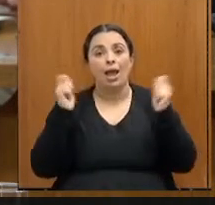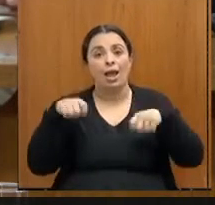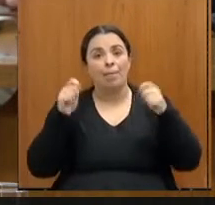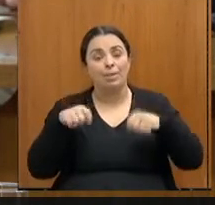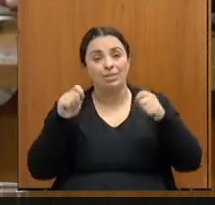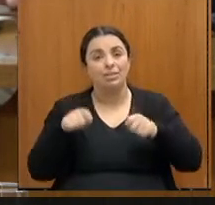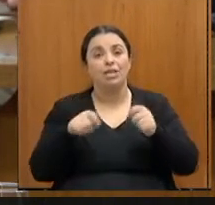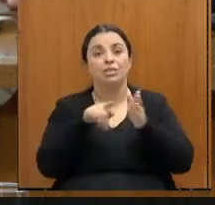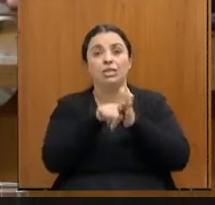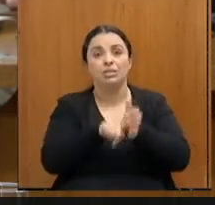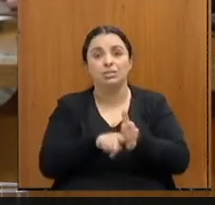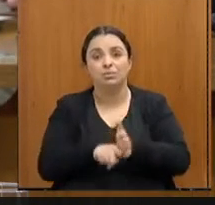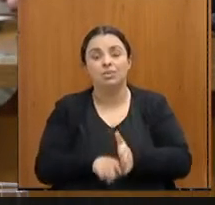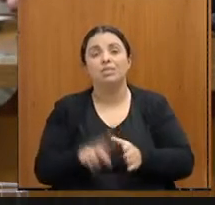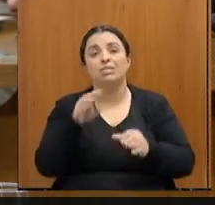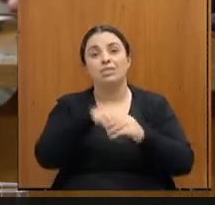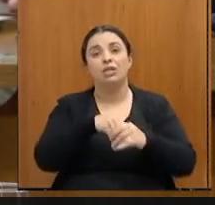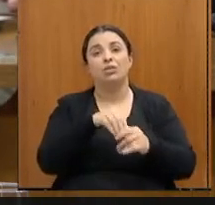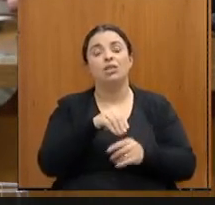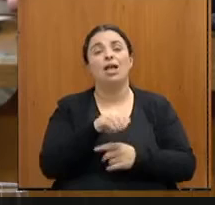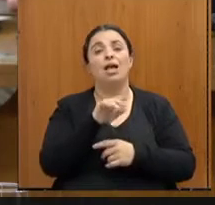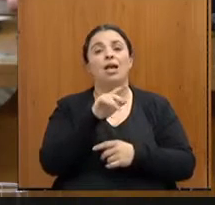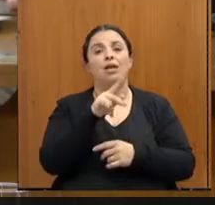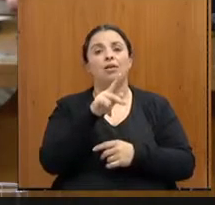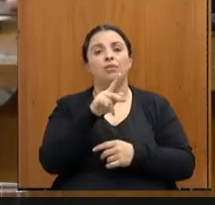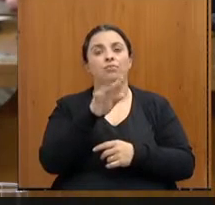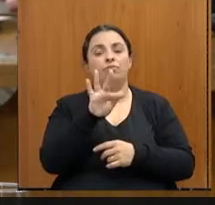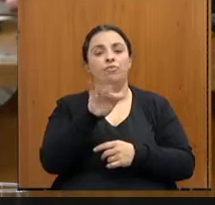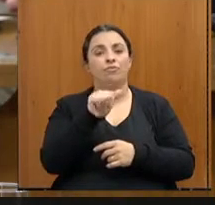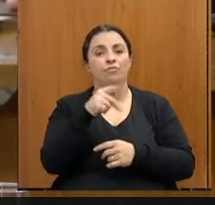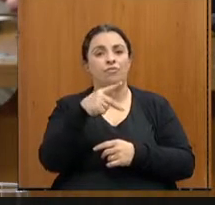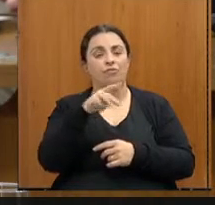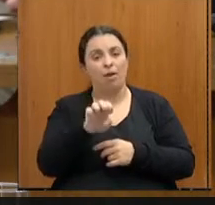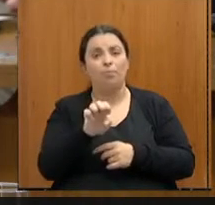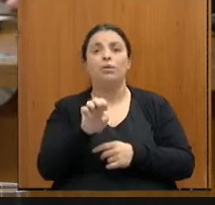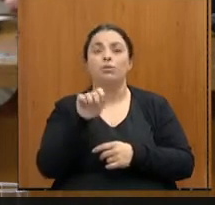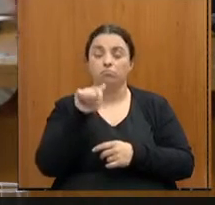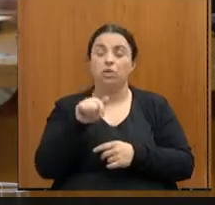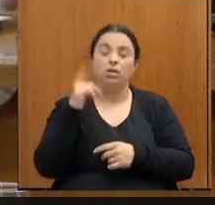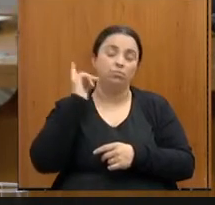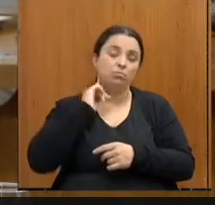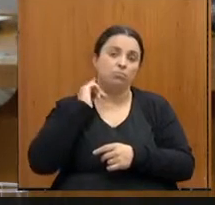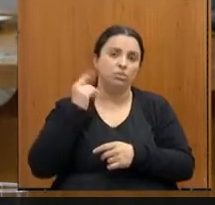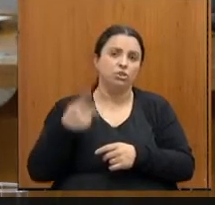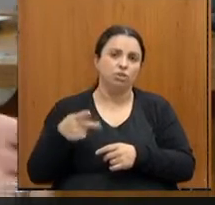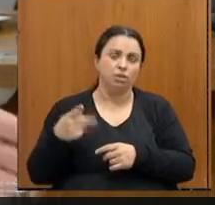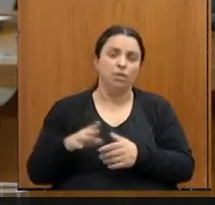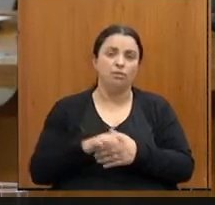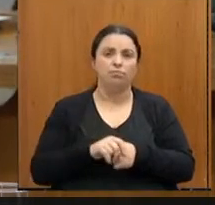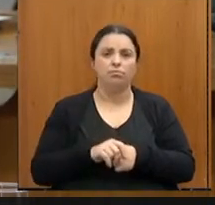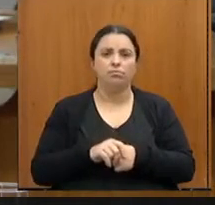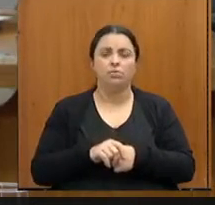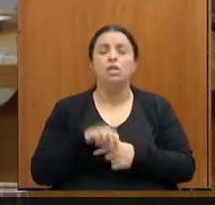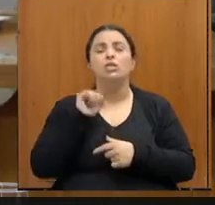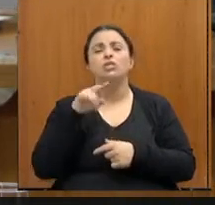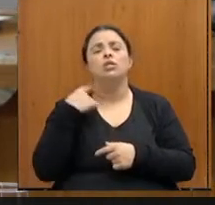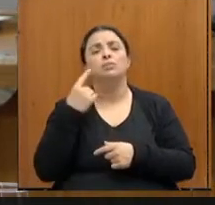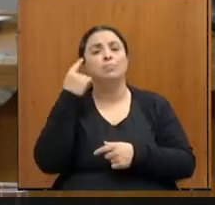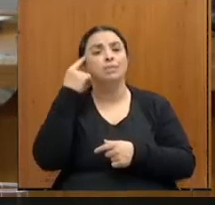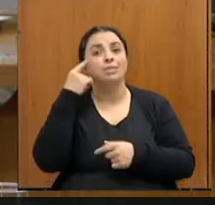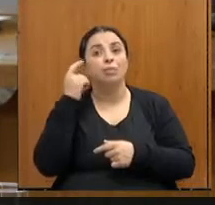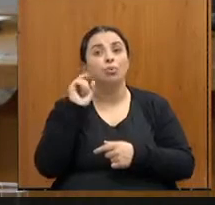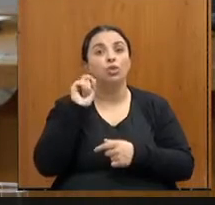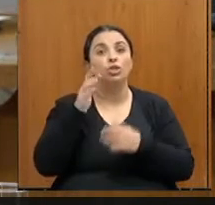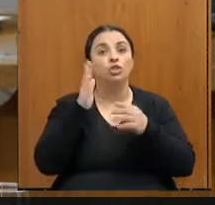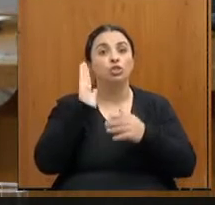fap tem feito em nosso estado hoje cês vão se considerarmos é aquilo que está empenhado